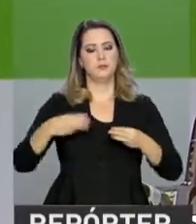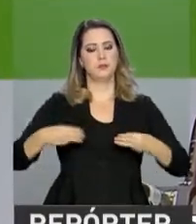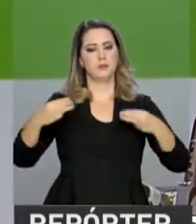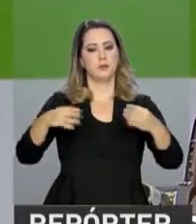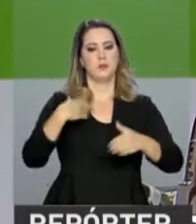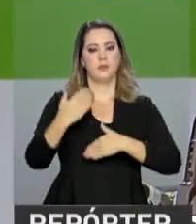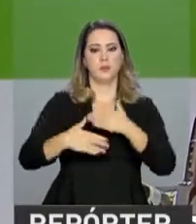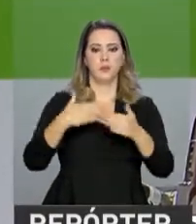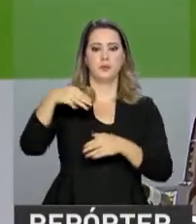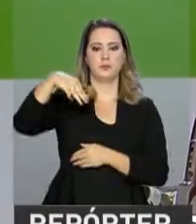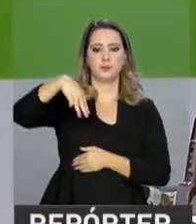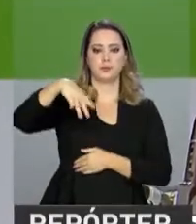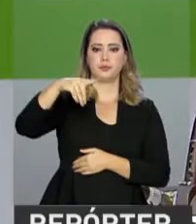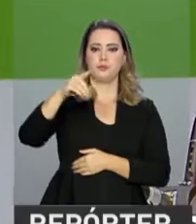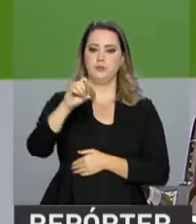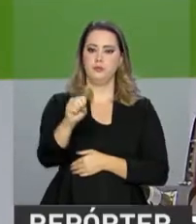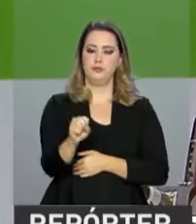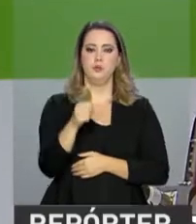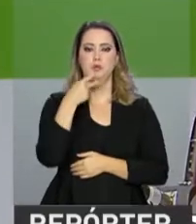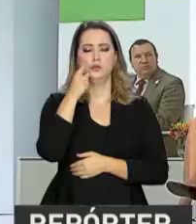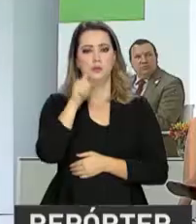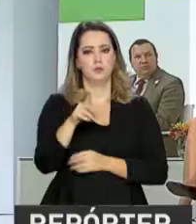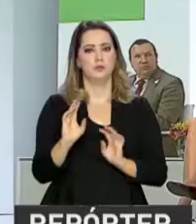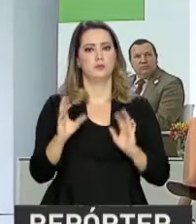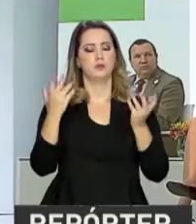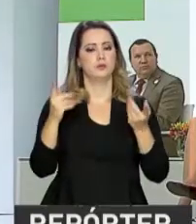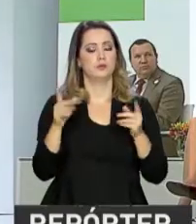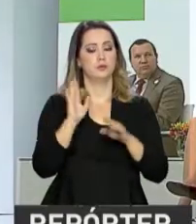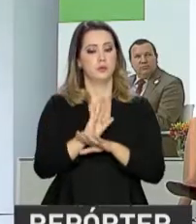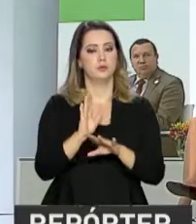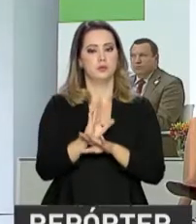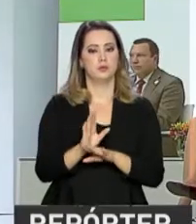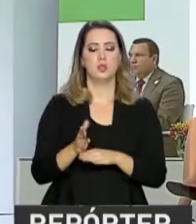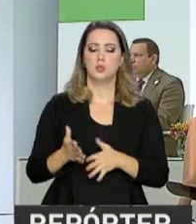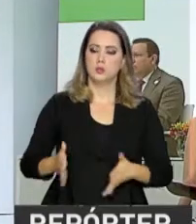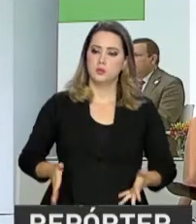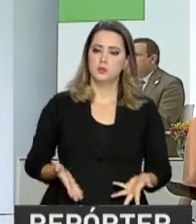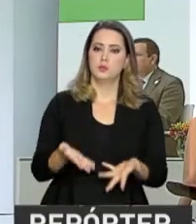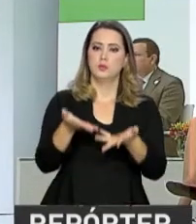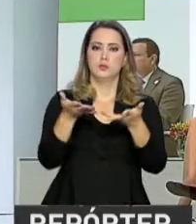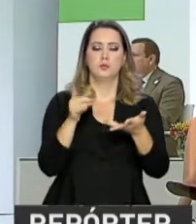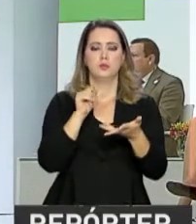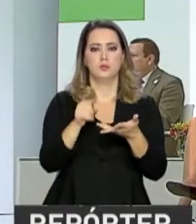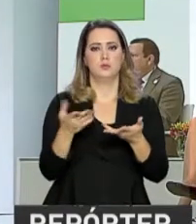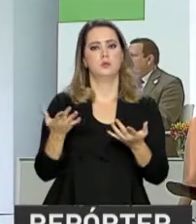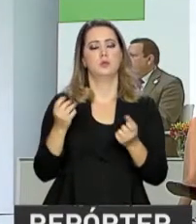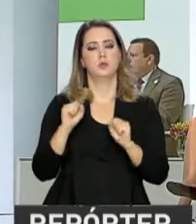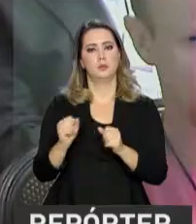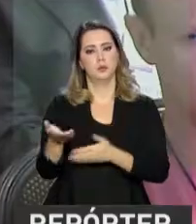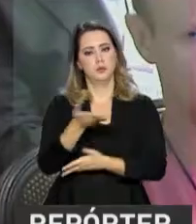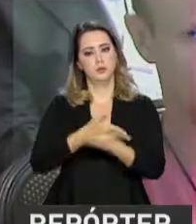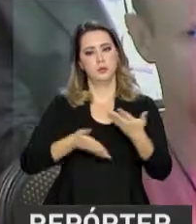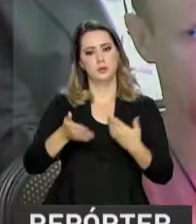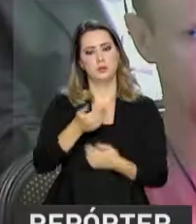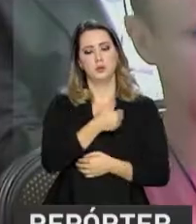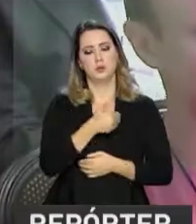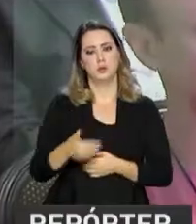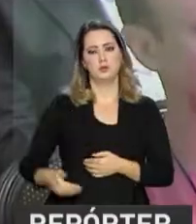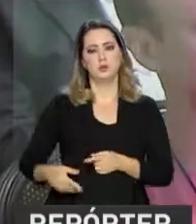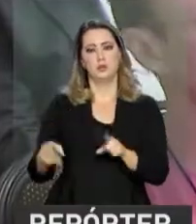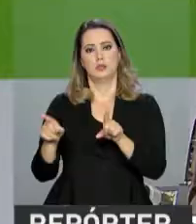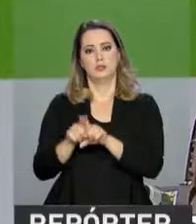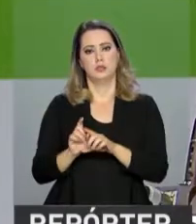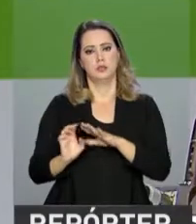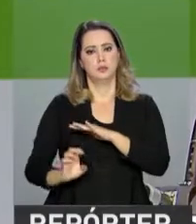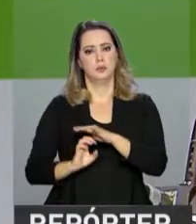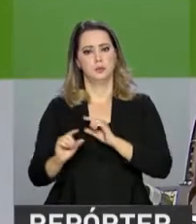do Desenvolvimento Social disse que o evento vai ajudar a reforçar o mercado entre o poder público e os pequenos